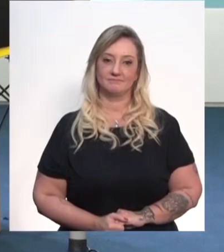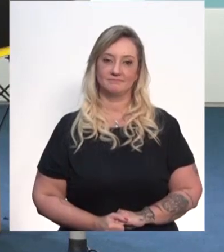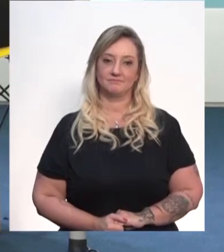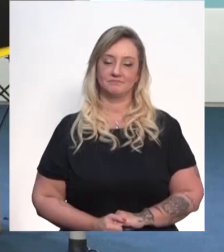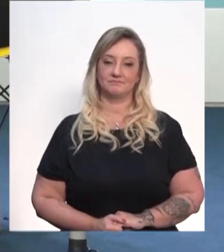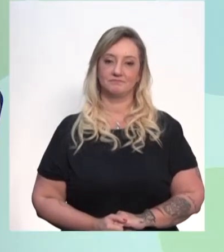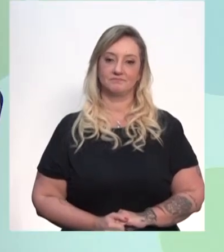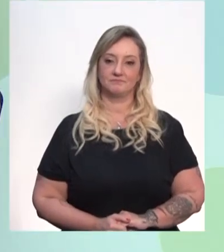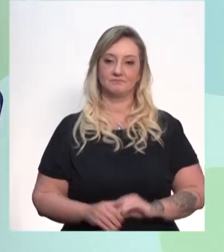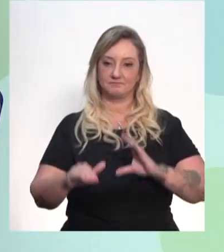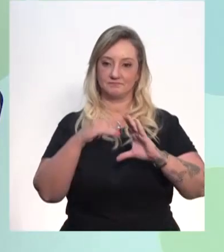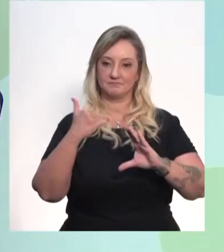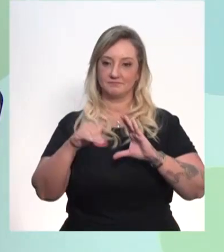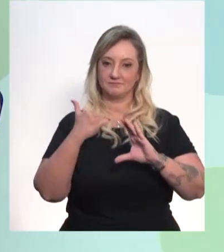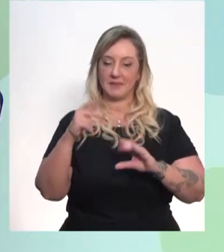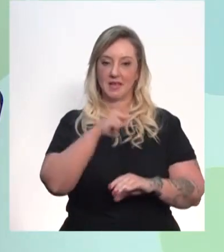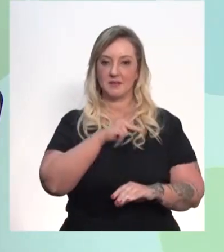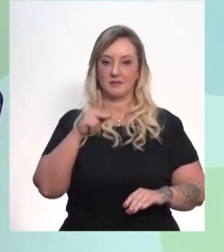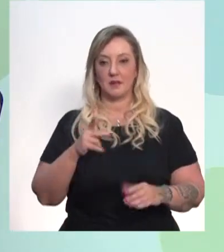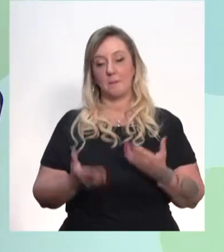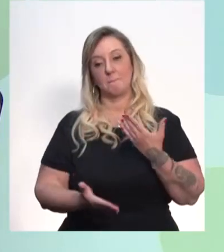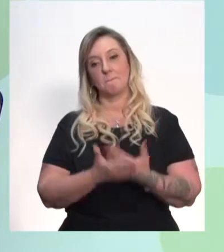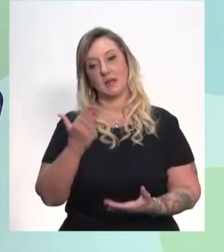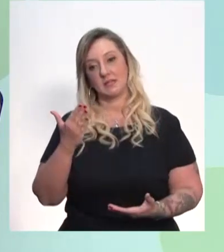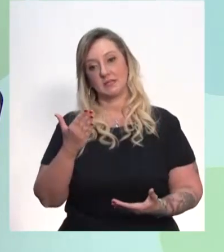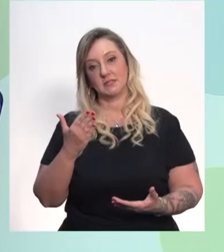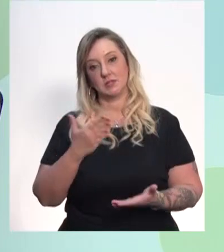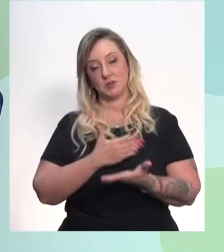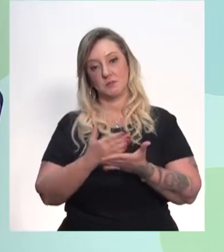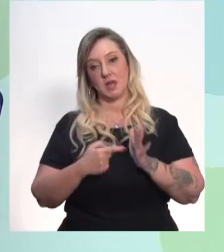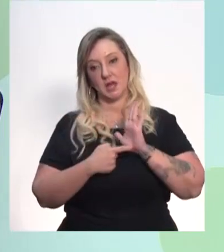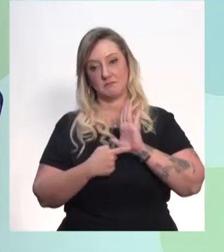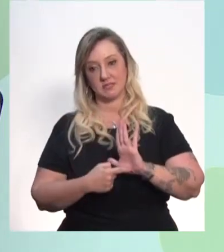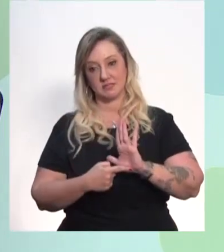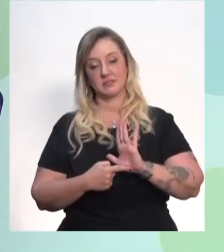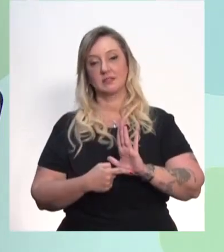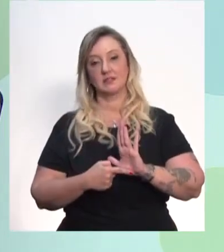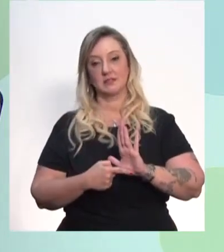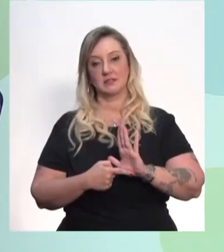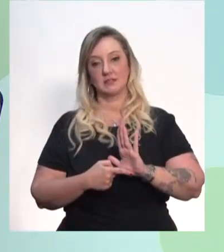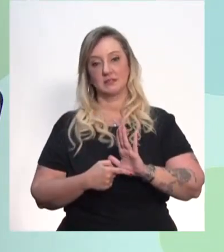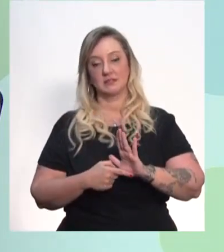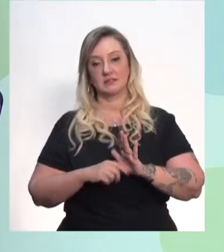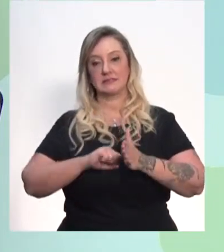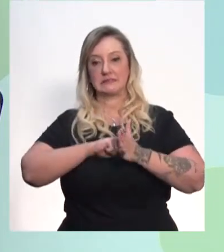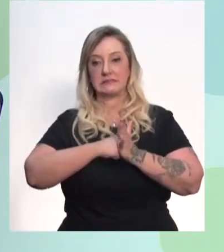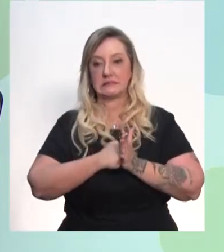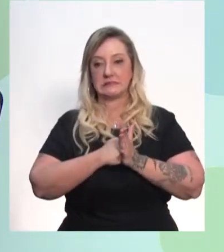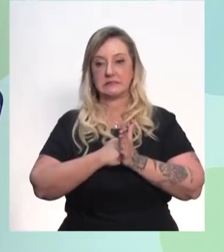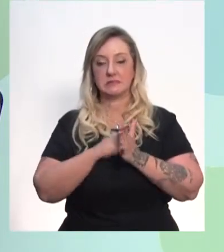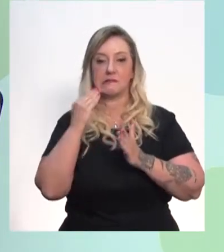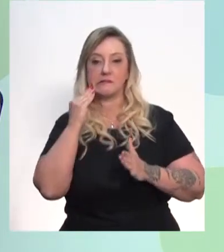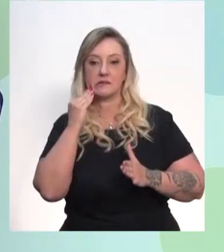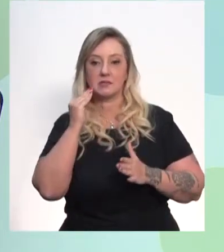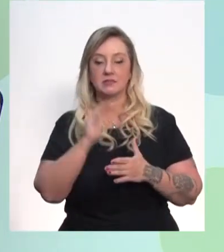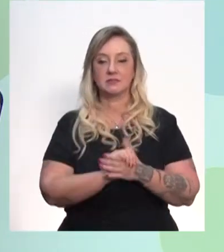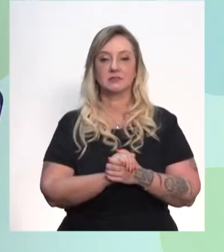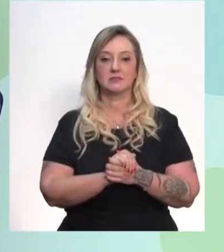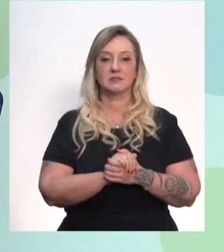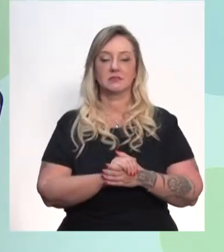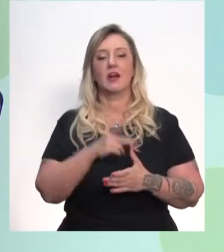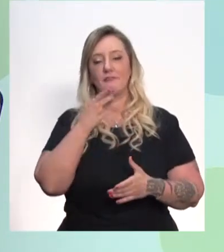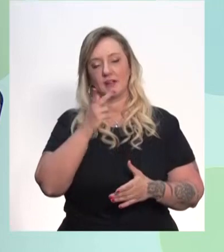que não conseguiram enviar, assim que possível, vocês podem estar encaminhando por chat em um outro momento.